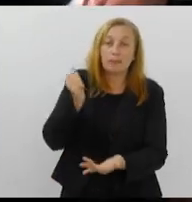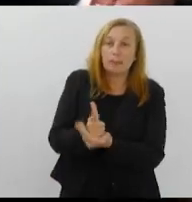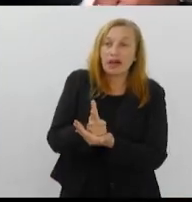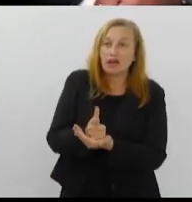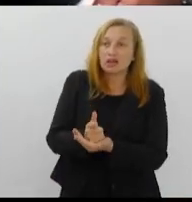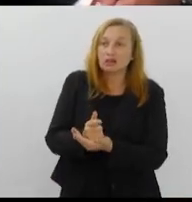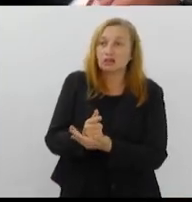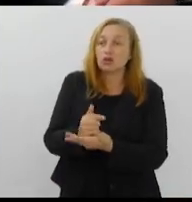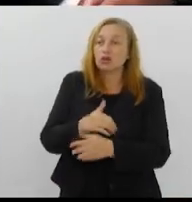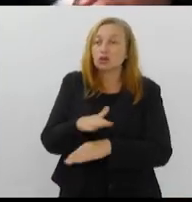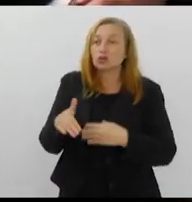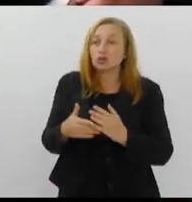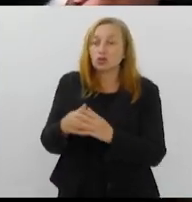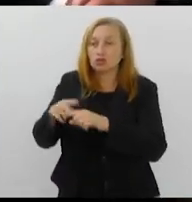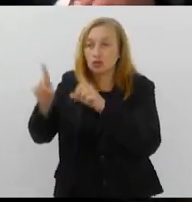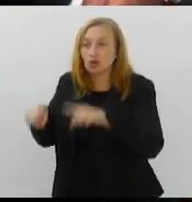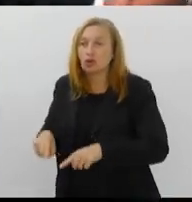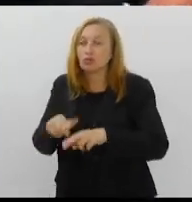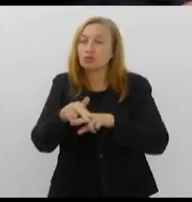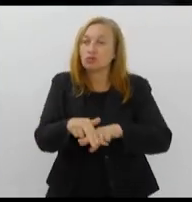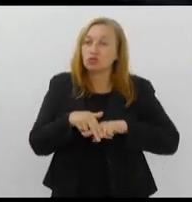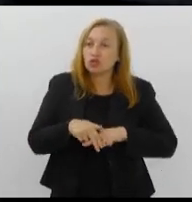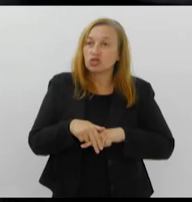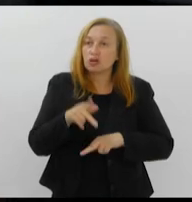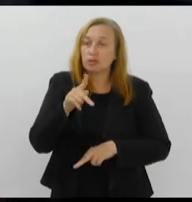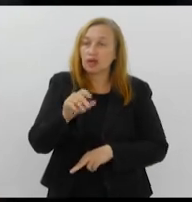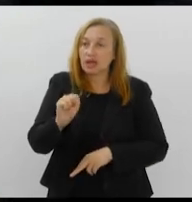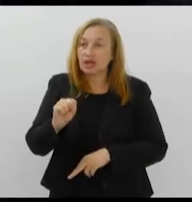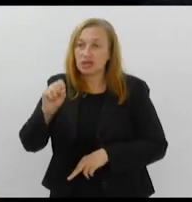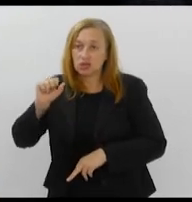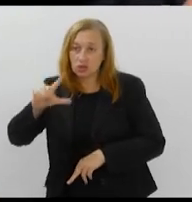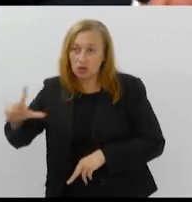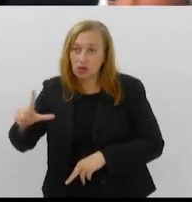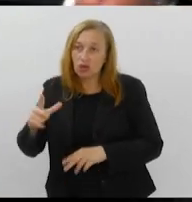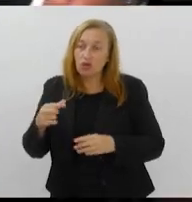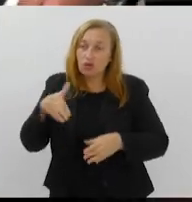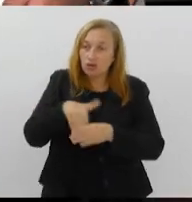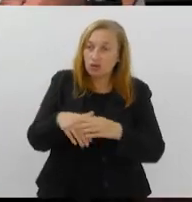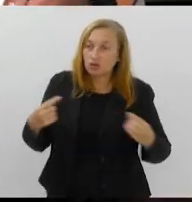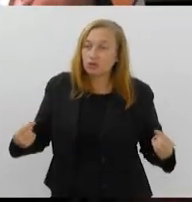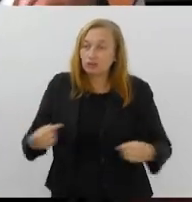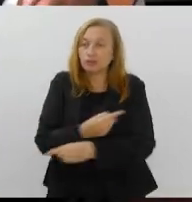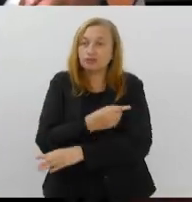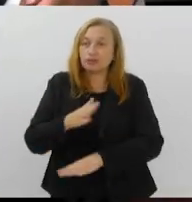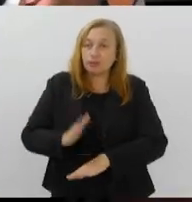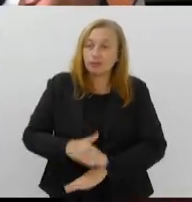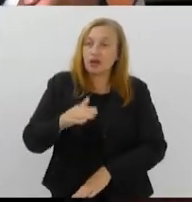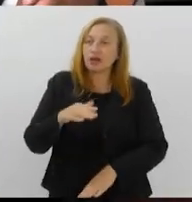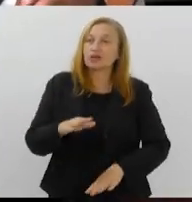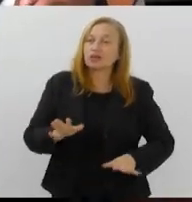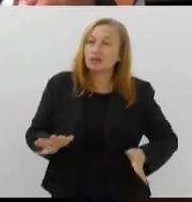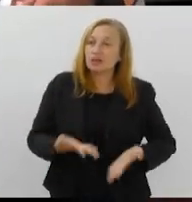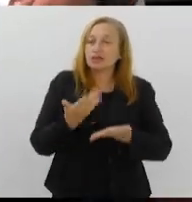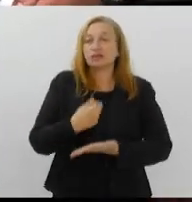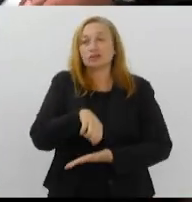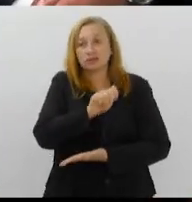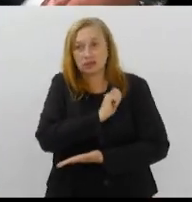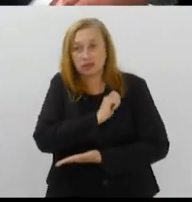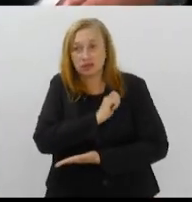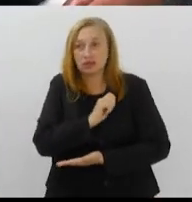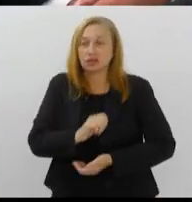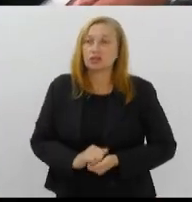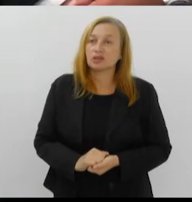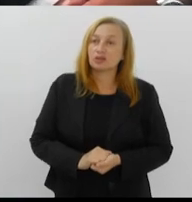Por essa razão, a bancada do PSOL está votando contra mais esse subsídio, mais esse incentivo fiscal que